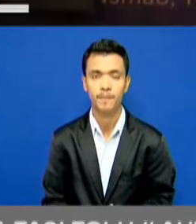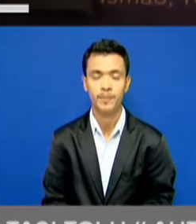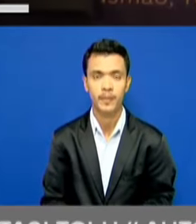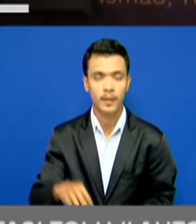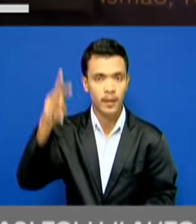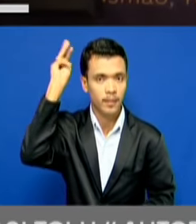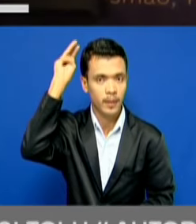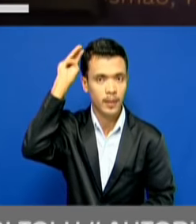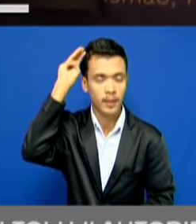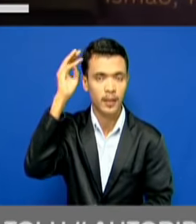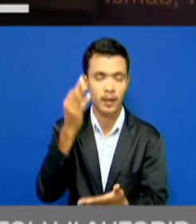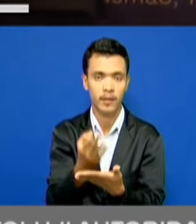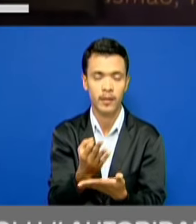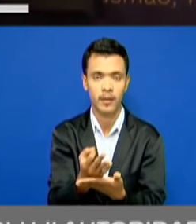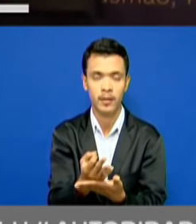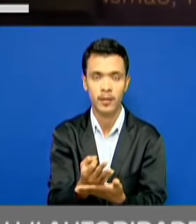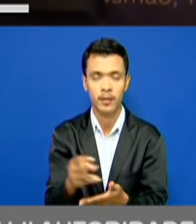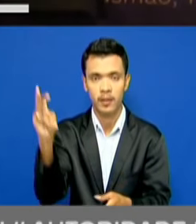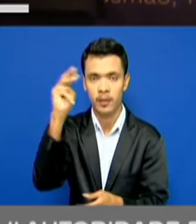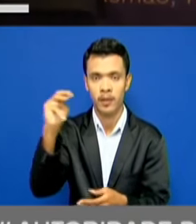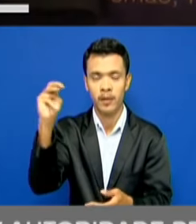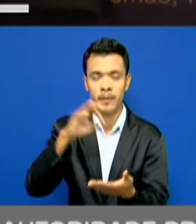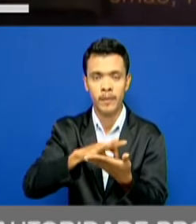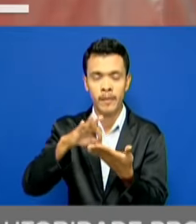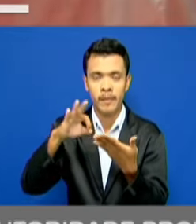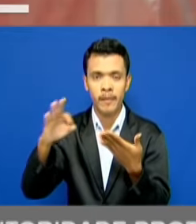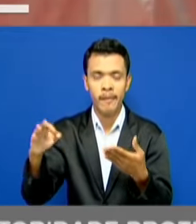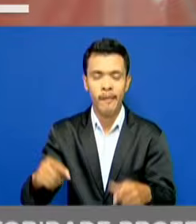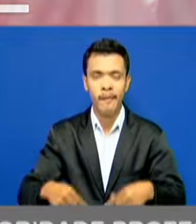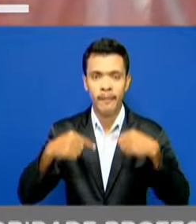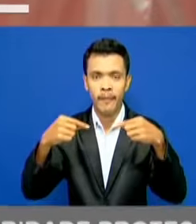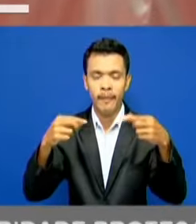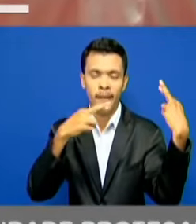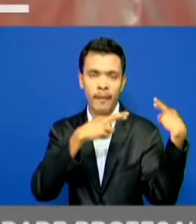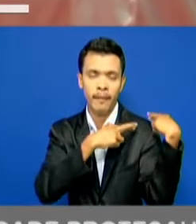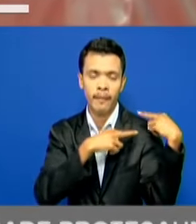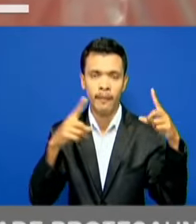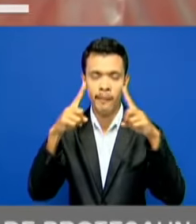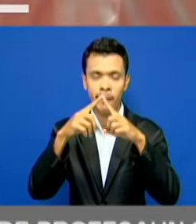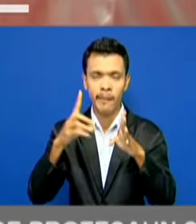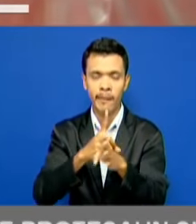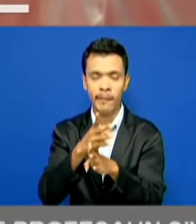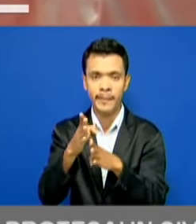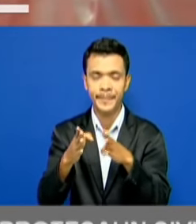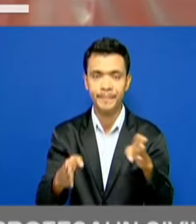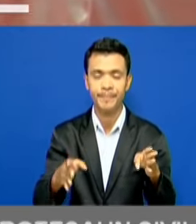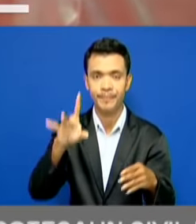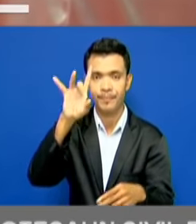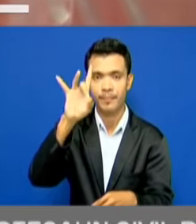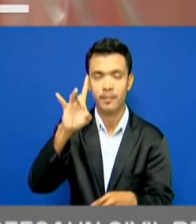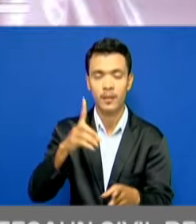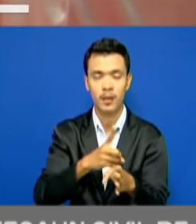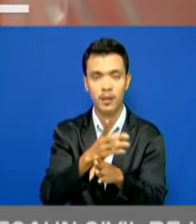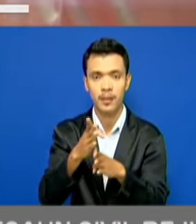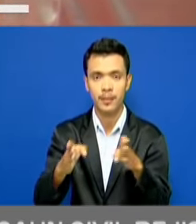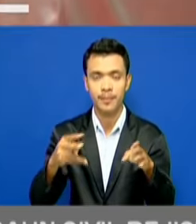Ministra Finanças Santina Cardoso, segunda-feira semana, né? Foi posse ba cargo diretor-geral na Inualu. Cargo